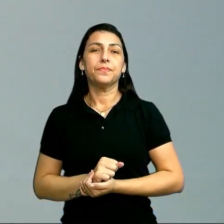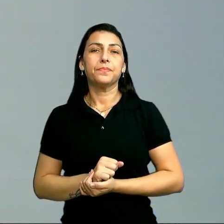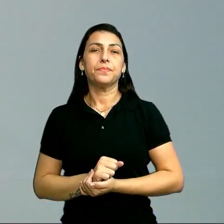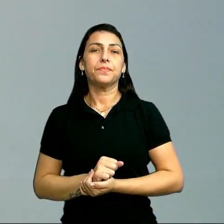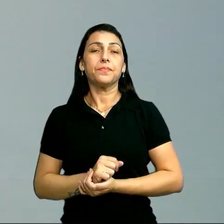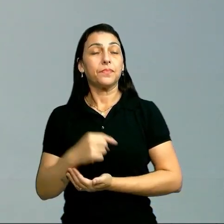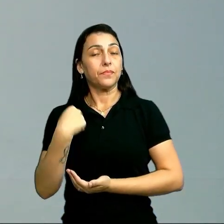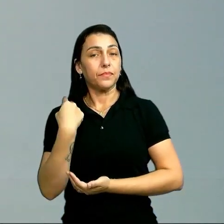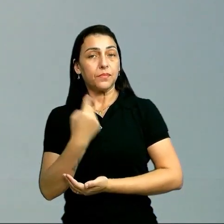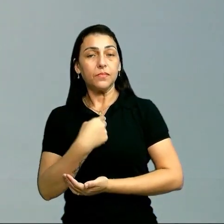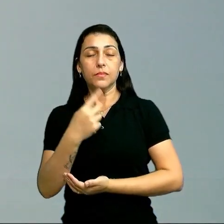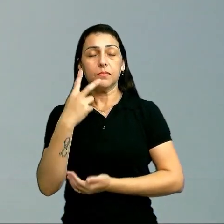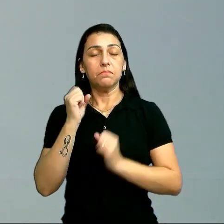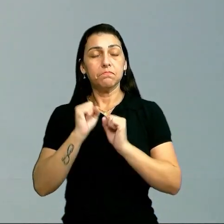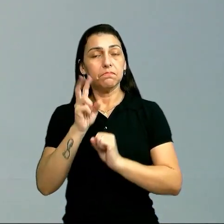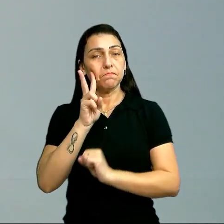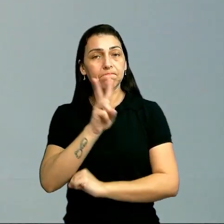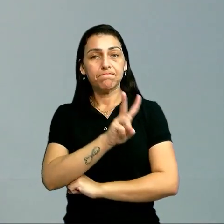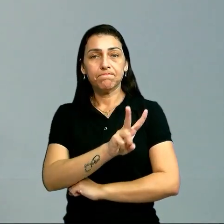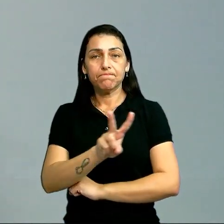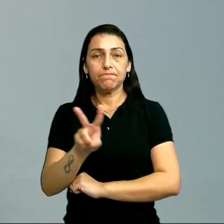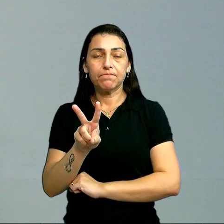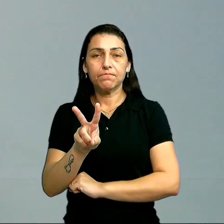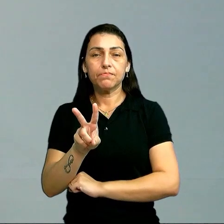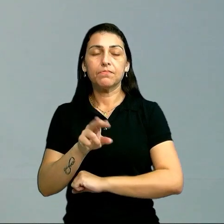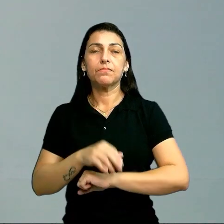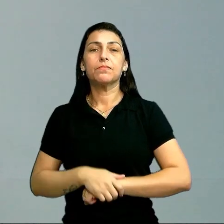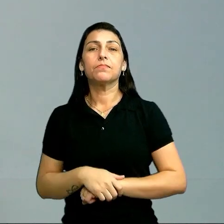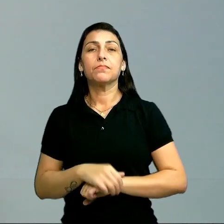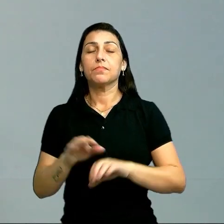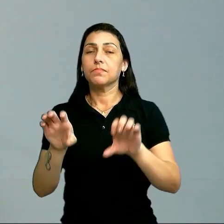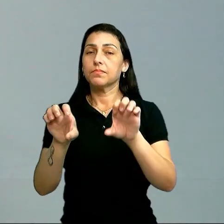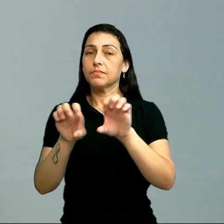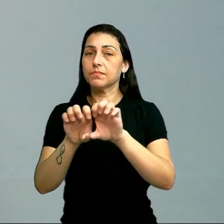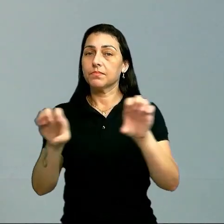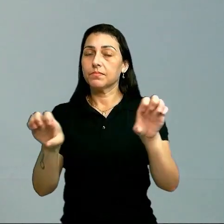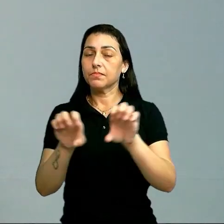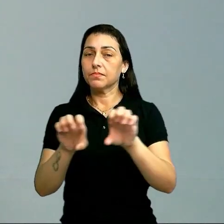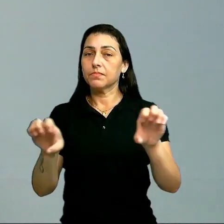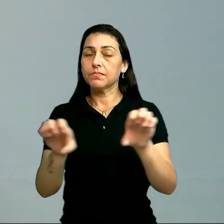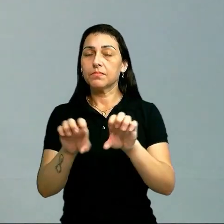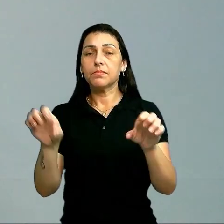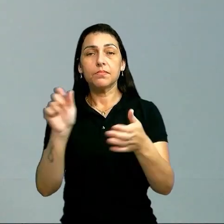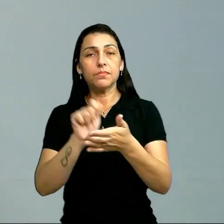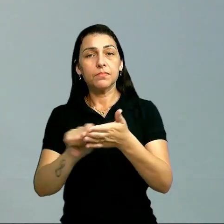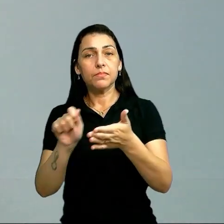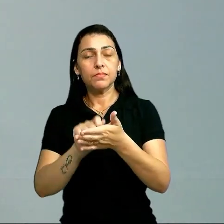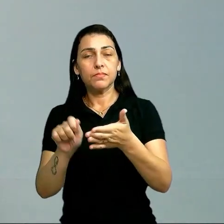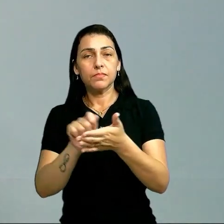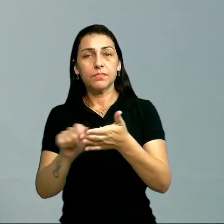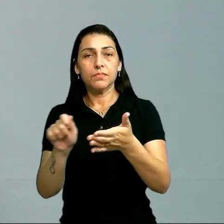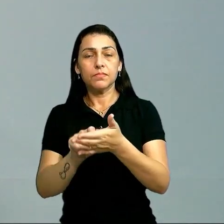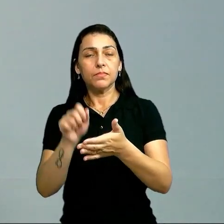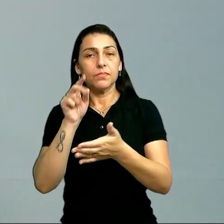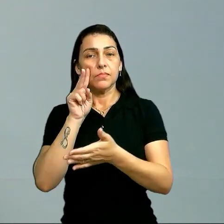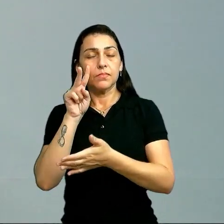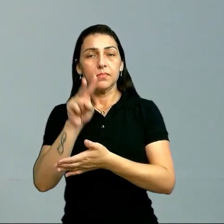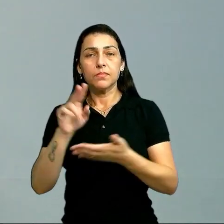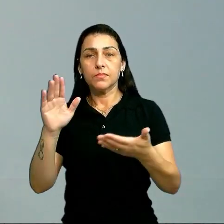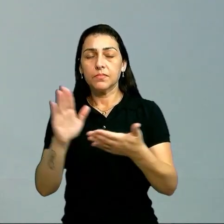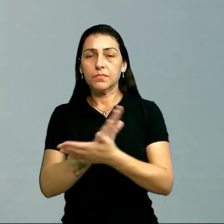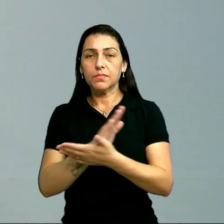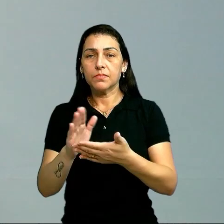E aí a gente pode ver, tá, que a equação ela está escrita ali. A gente vai ver